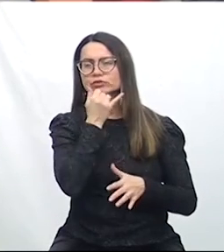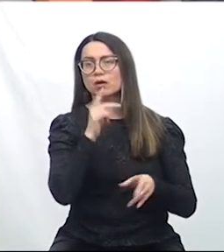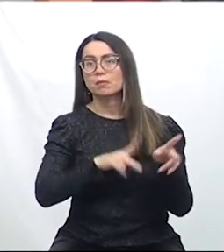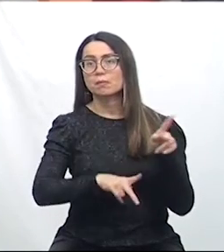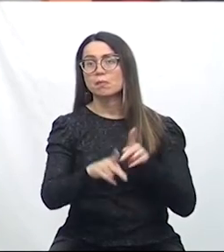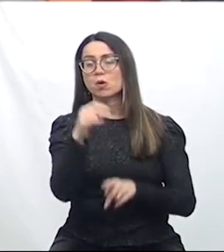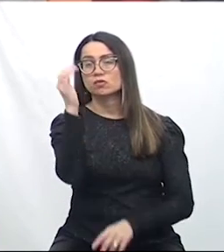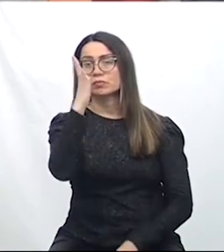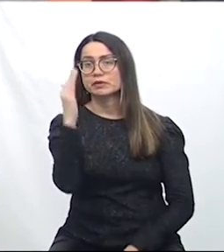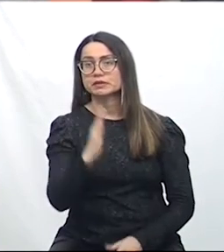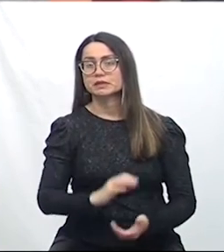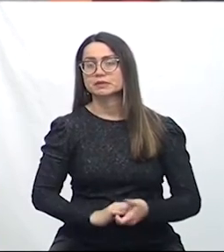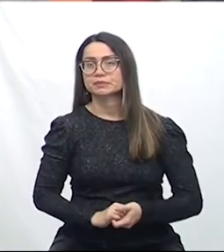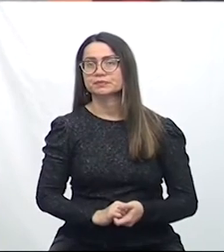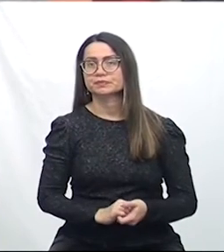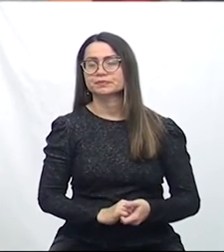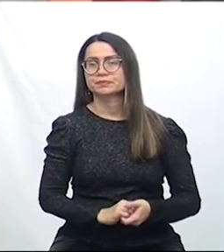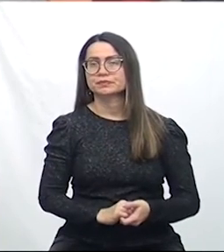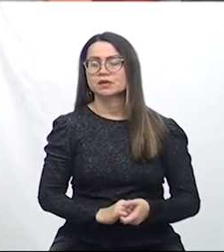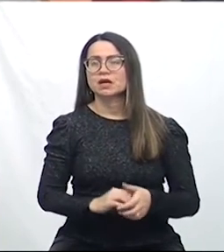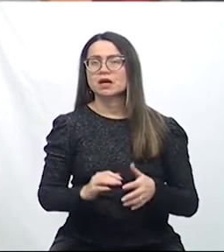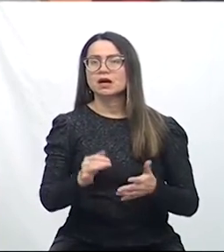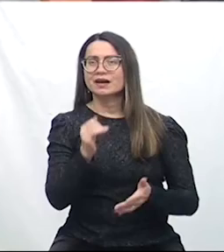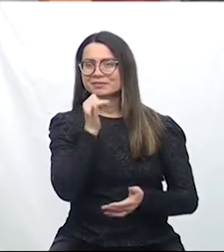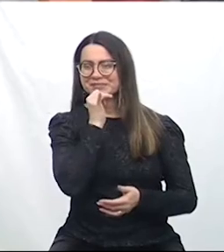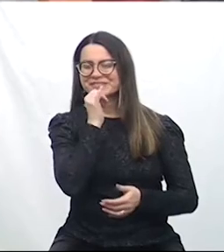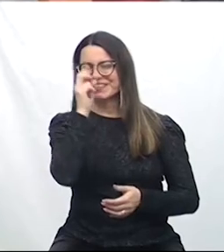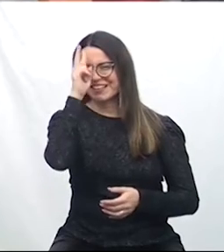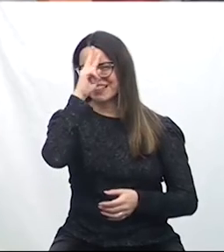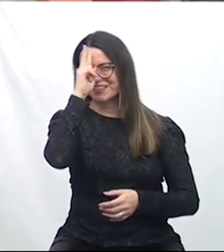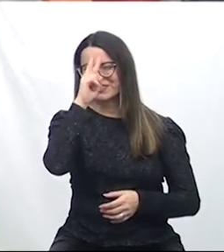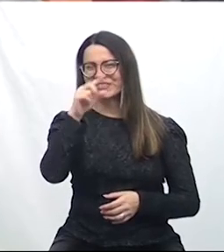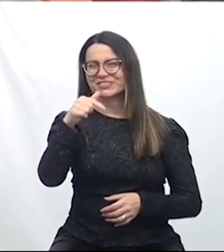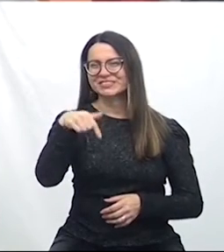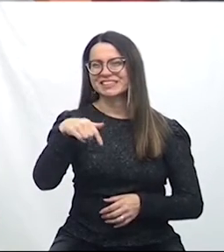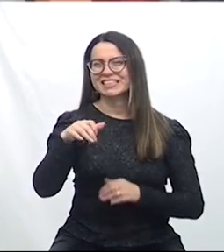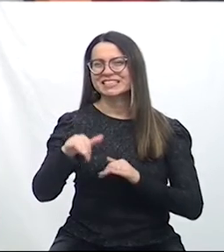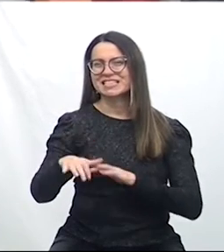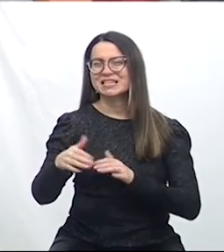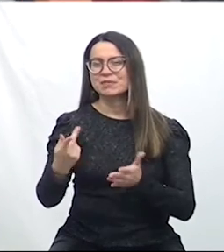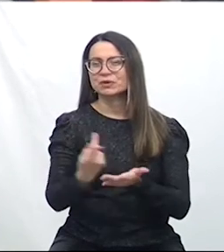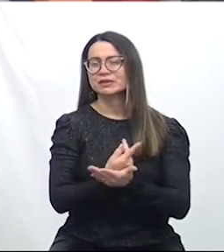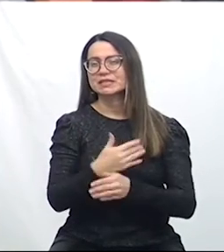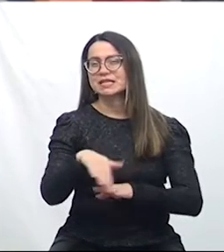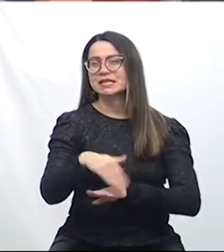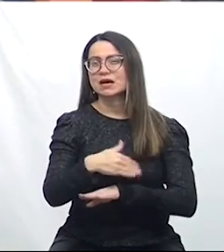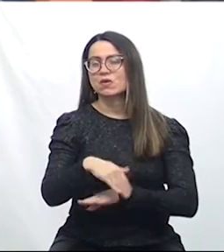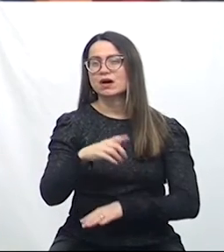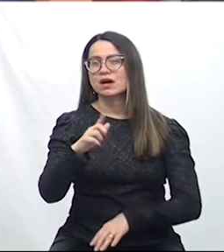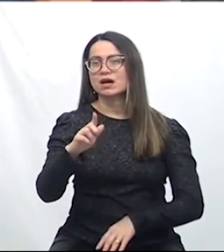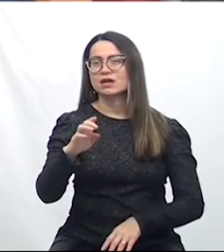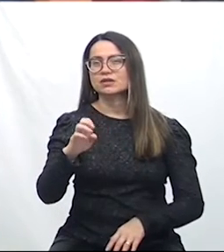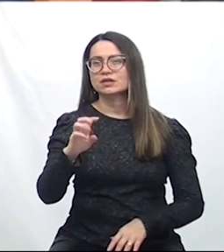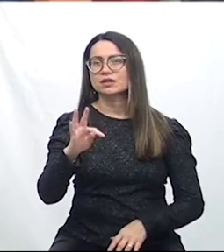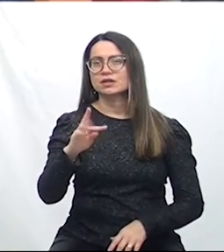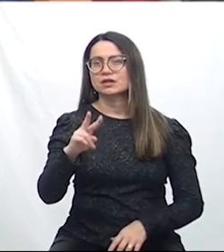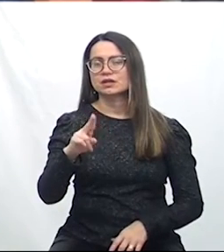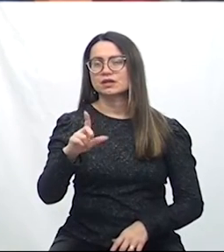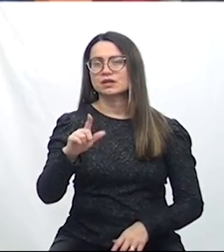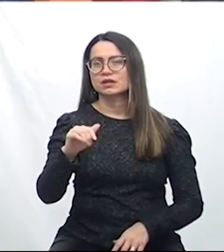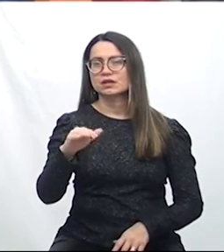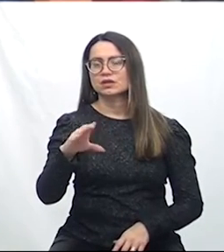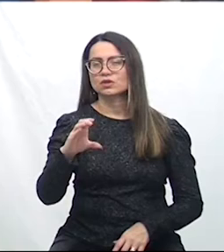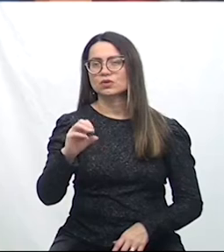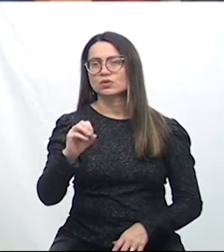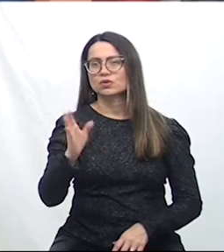7 de setembro era aqui na Getúlio Vargas, né? A vereadora, a Toninha Embralite, era do tempo, né? E naquele nosso tempo lá, a